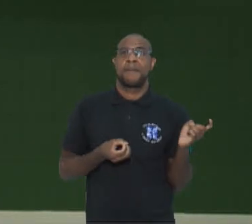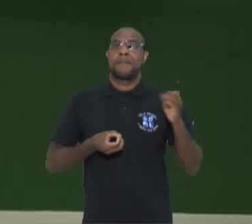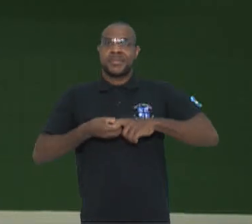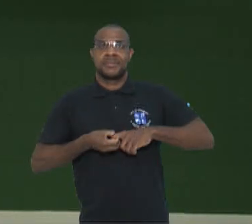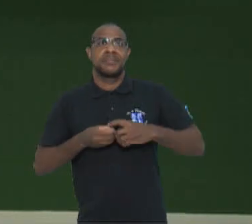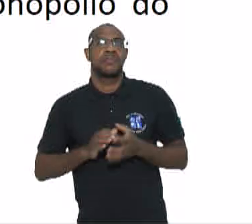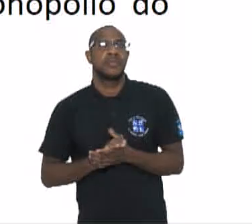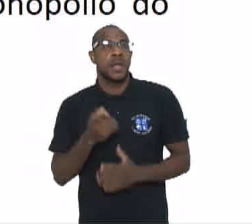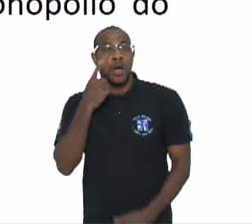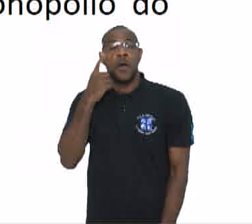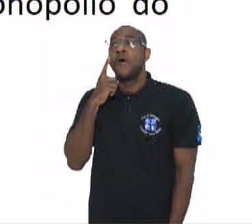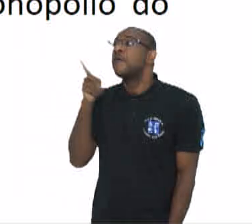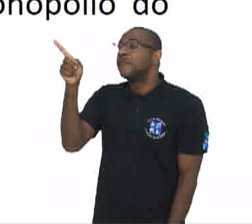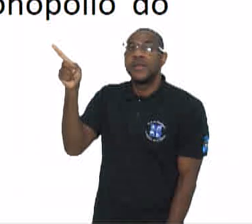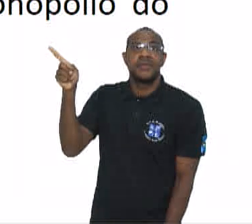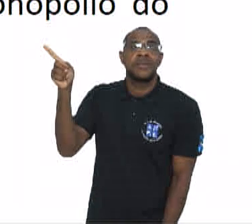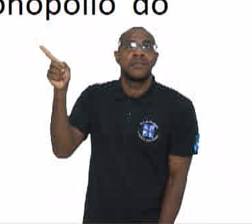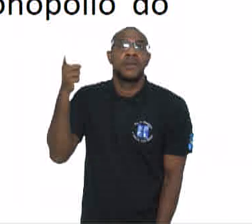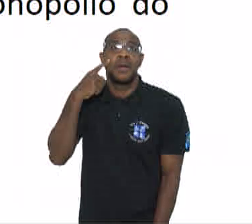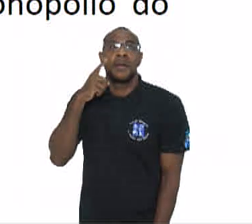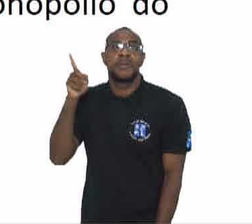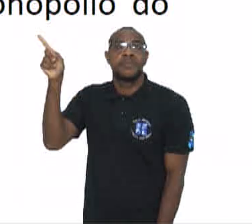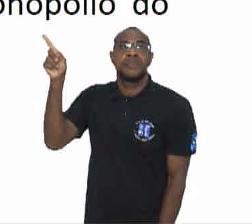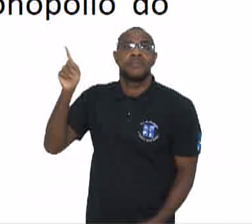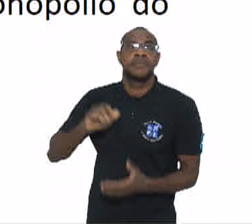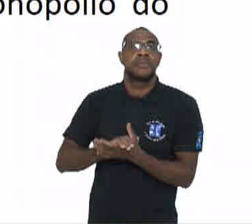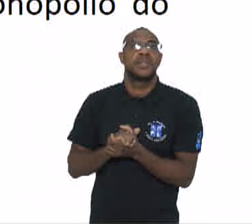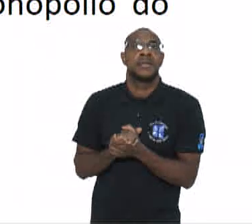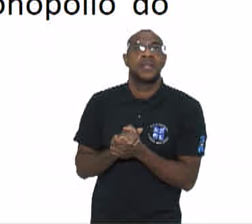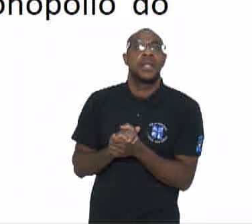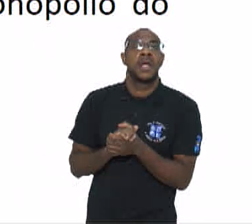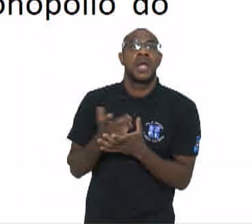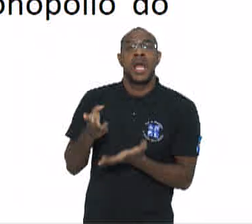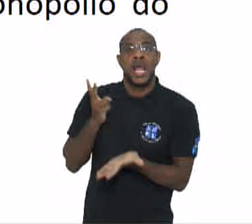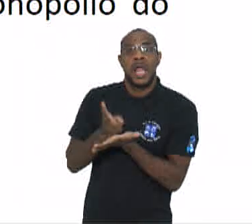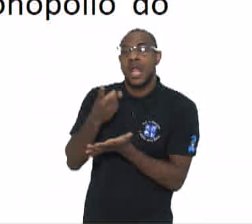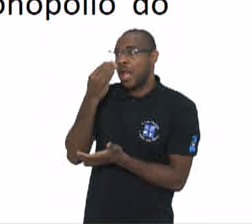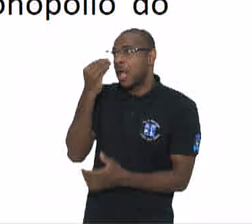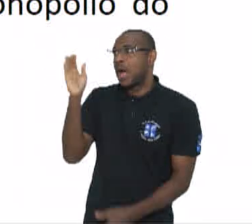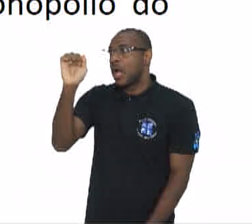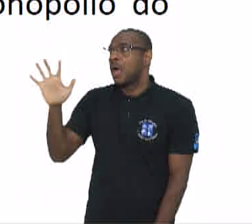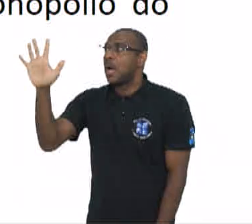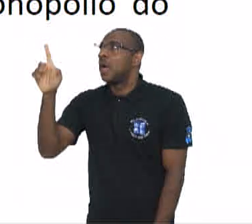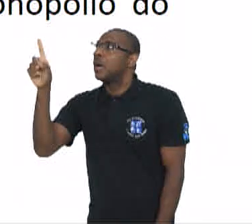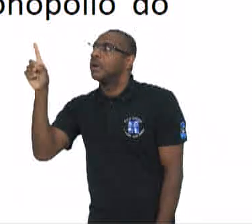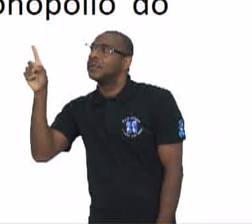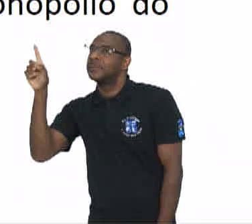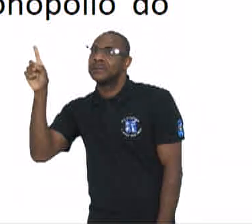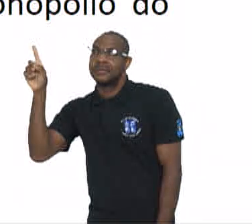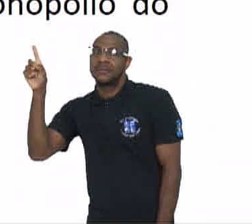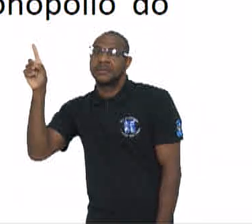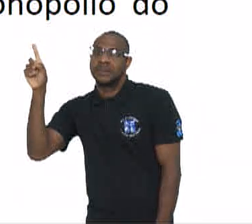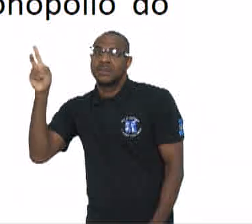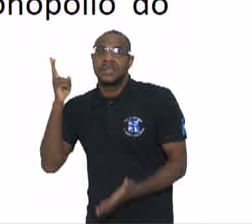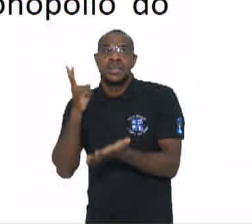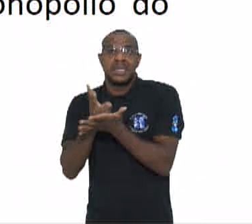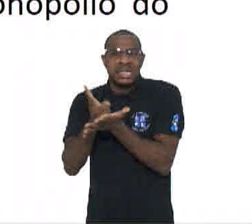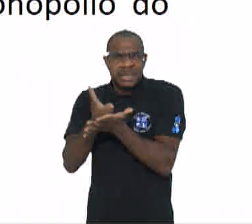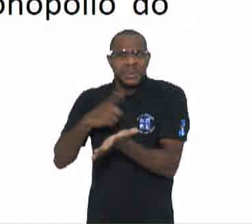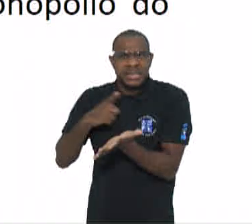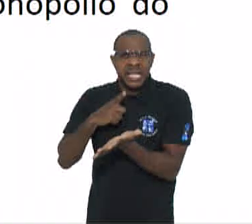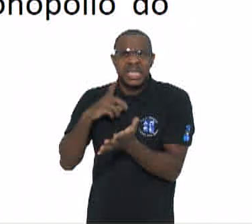Veja a imagem que acompanha a reportagem. Então, sempre eu tenho uma imagem? Não.